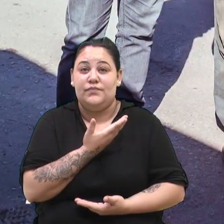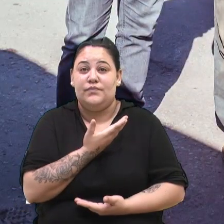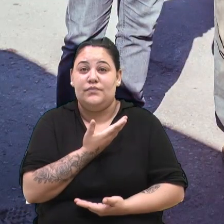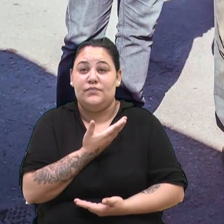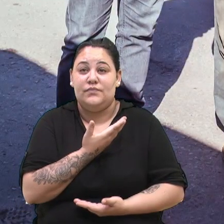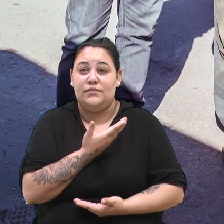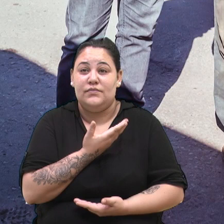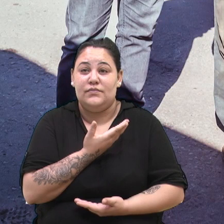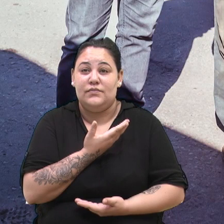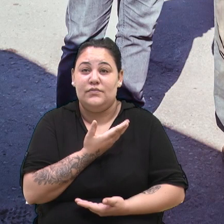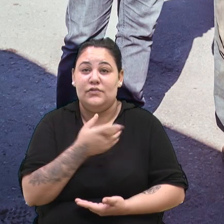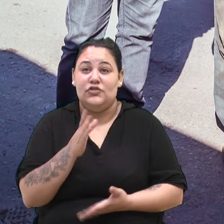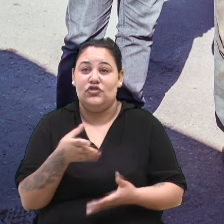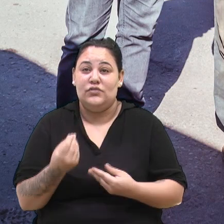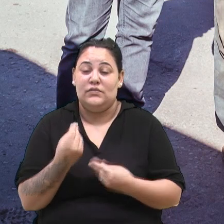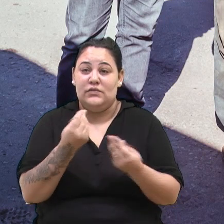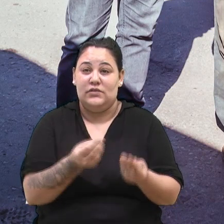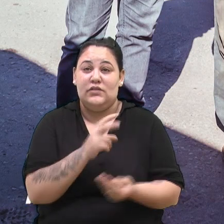já forneceu